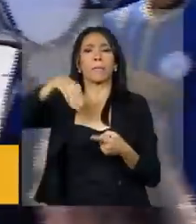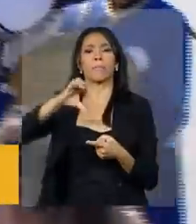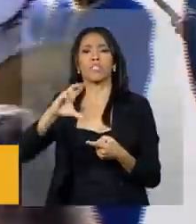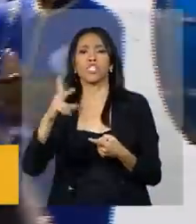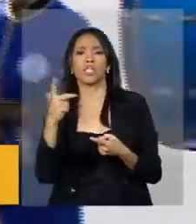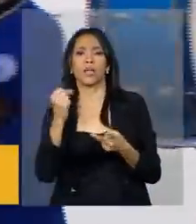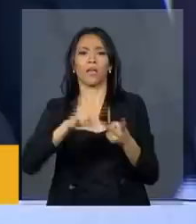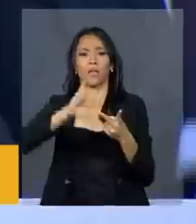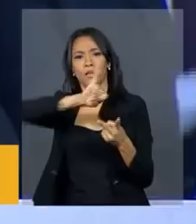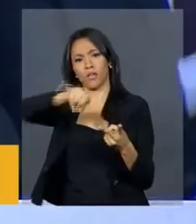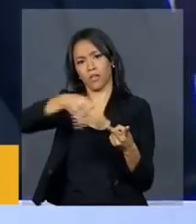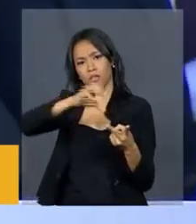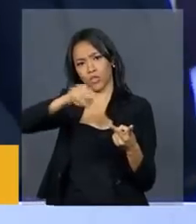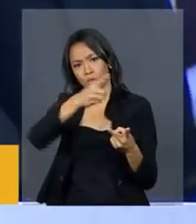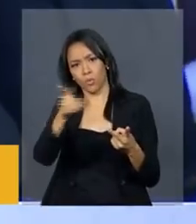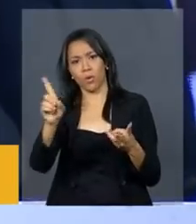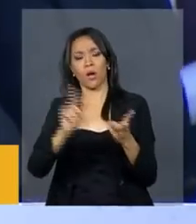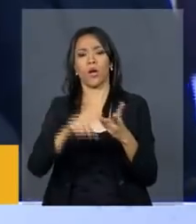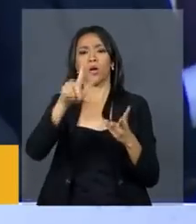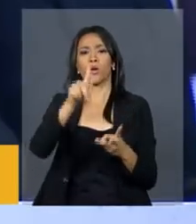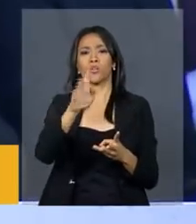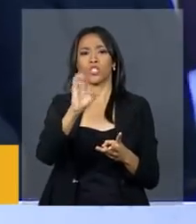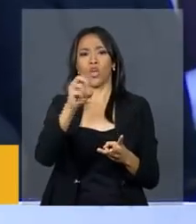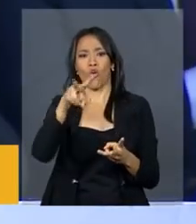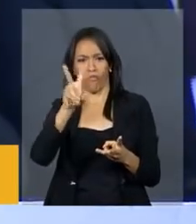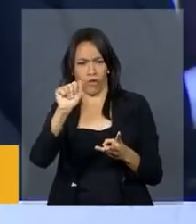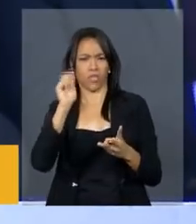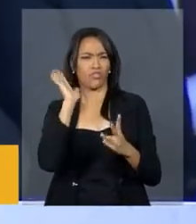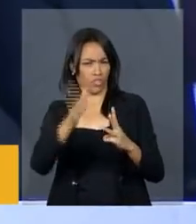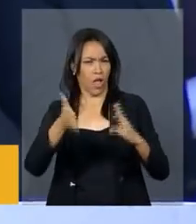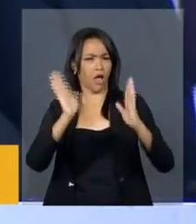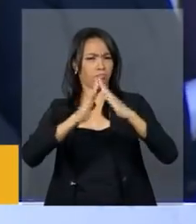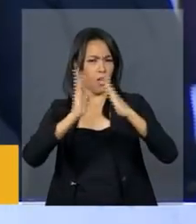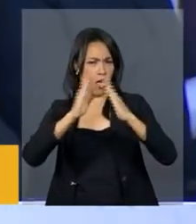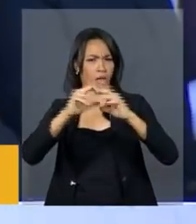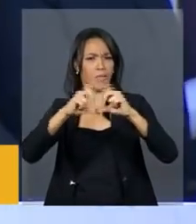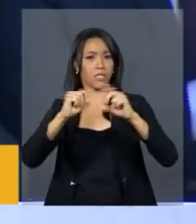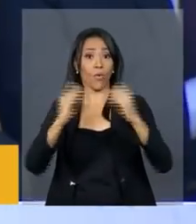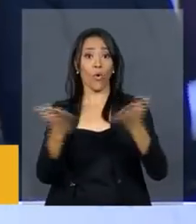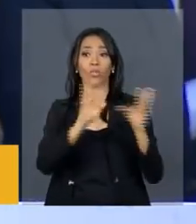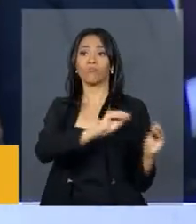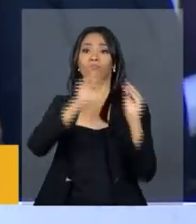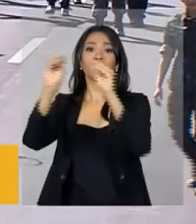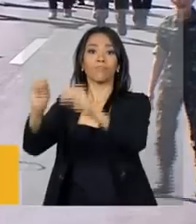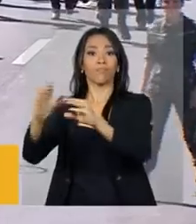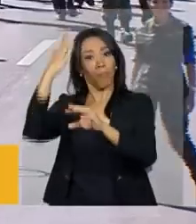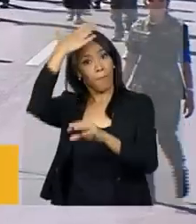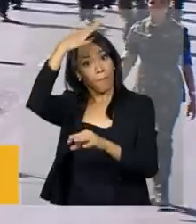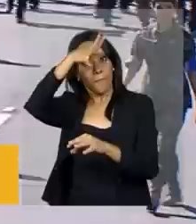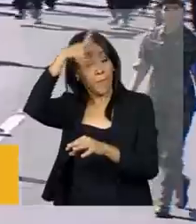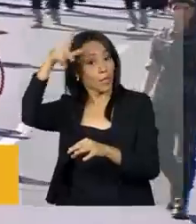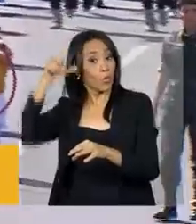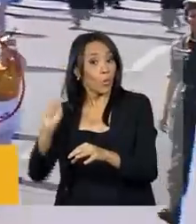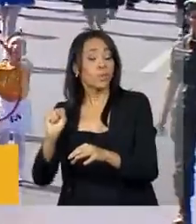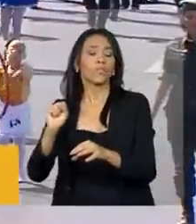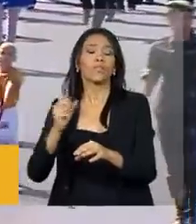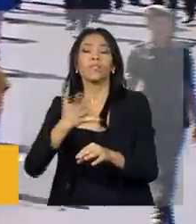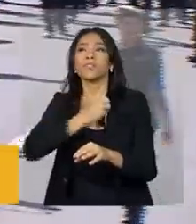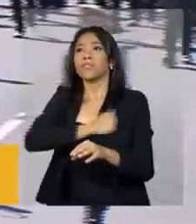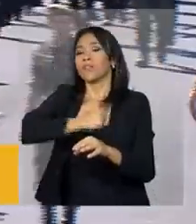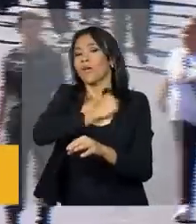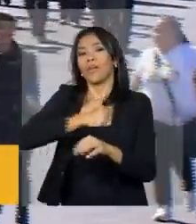João Victor e Giovana já moraram em Brasília e atualmente estão no Mato Grosso. Eles disseram sentir muita saudade da capital